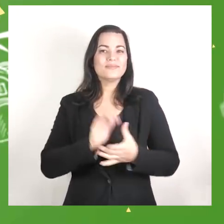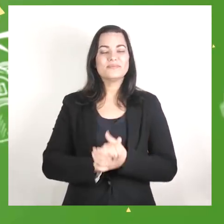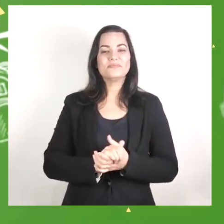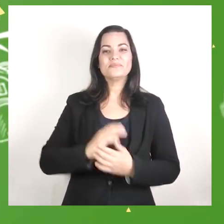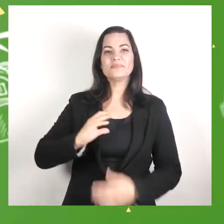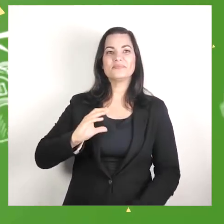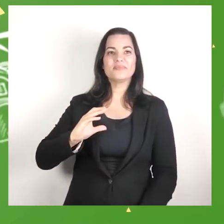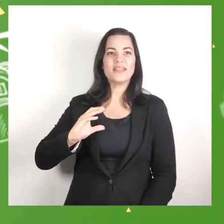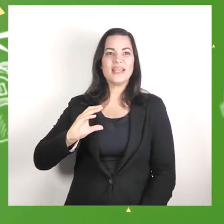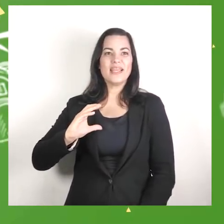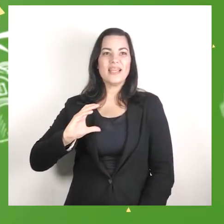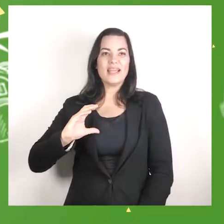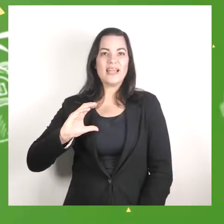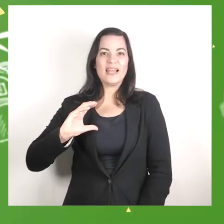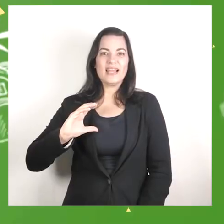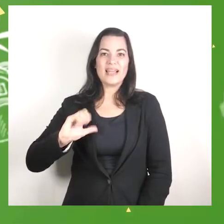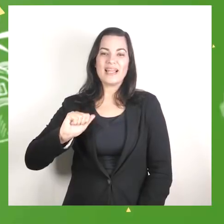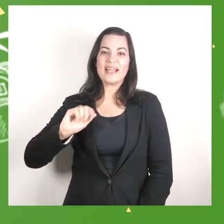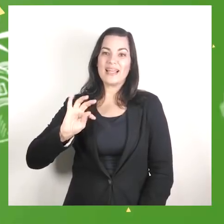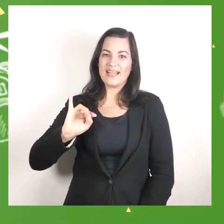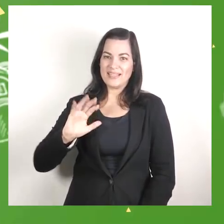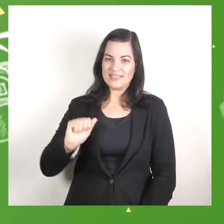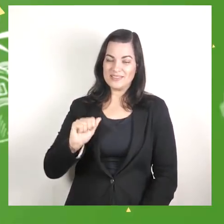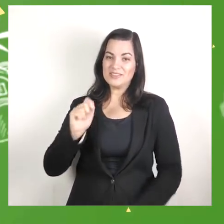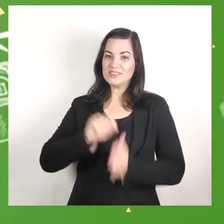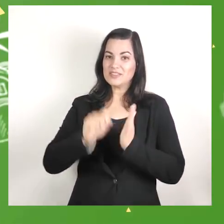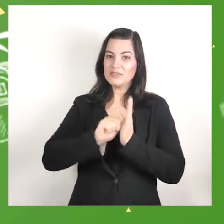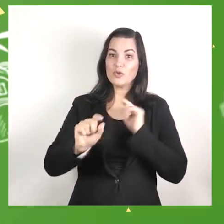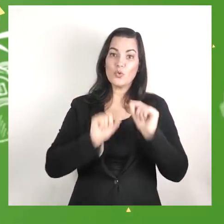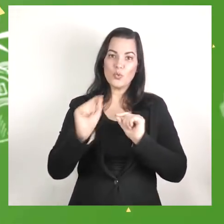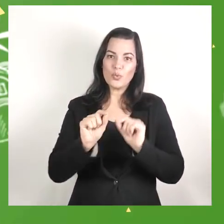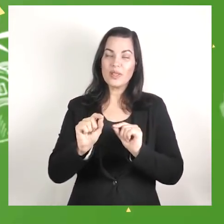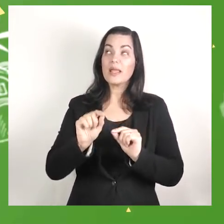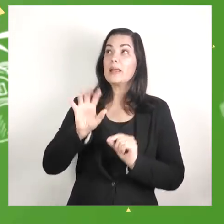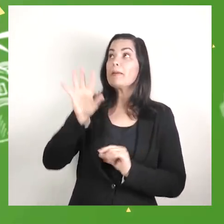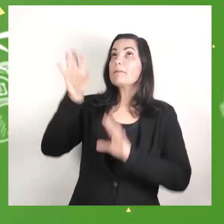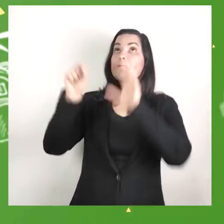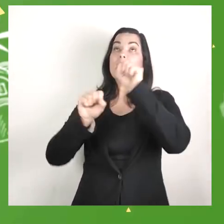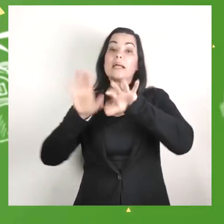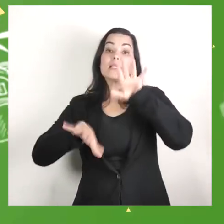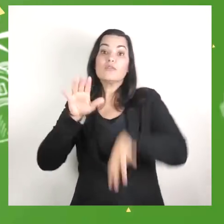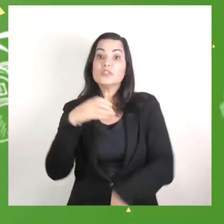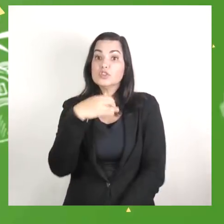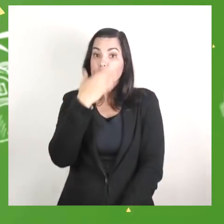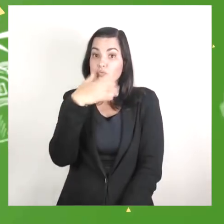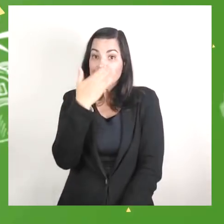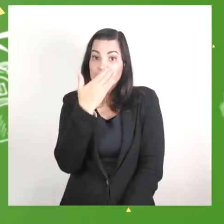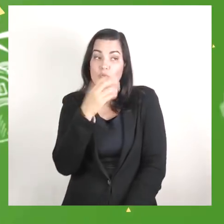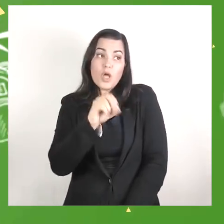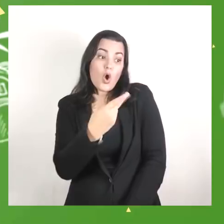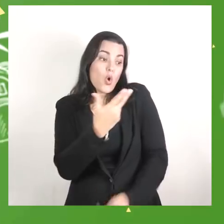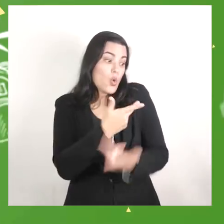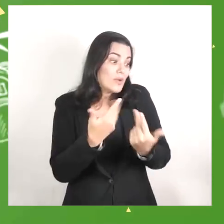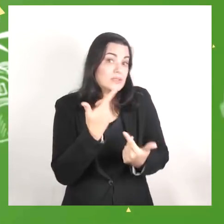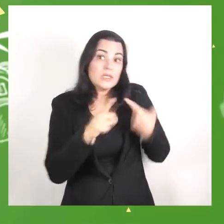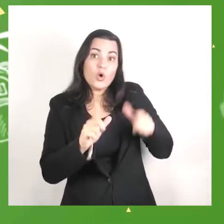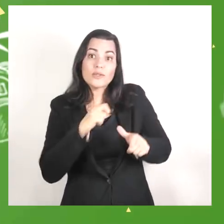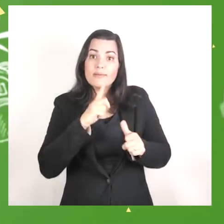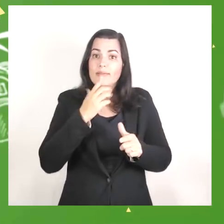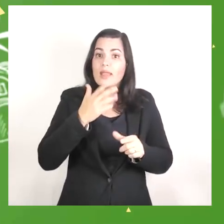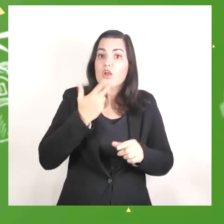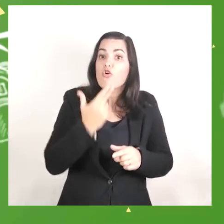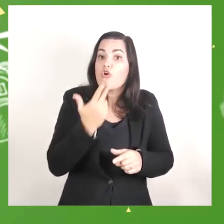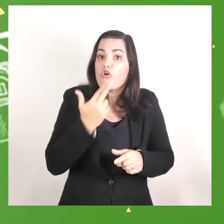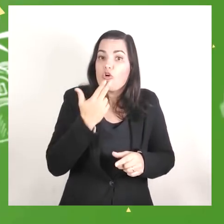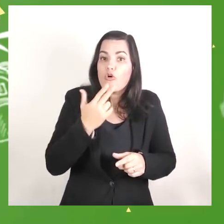a Kátia escreveu o seguinte: eu ia pegar alguma fruta ou coisa que possuía tinta e passaria